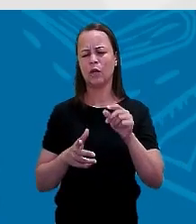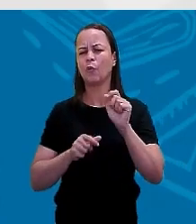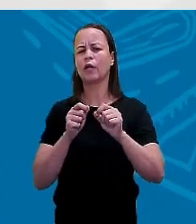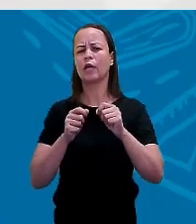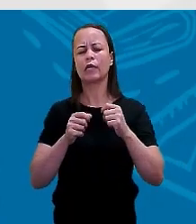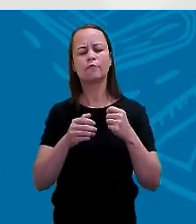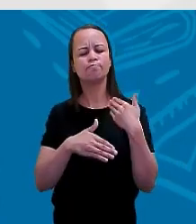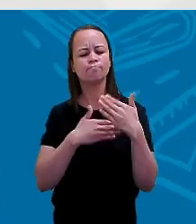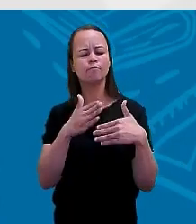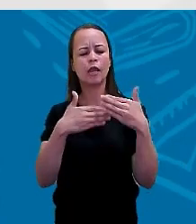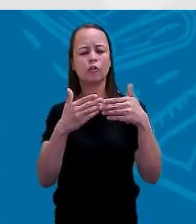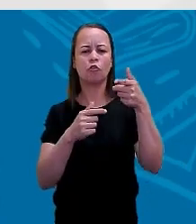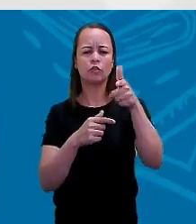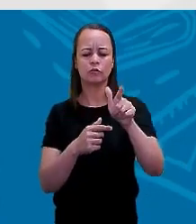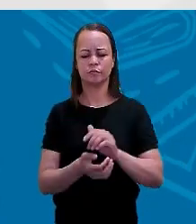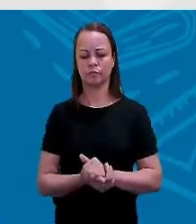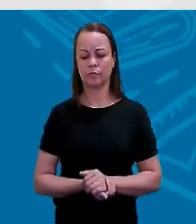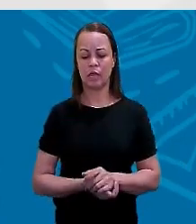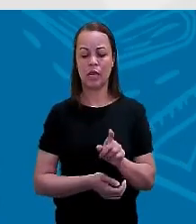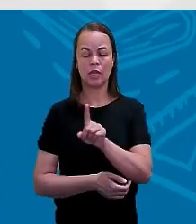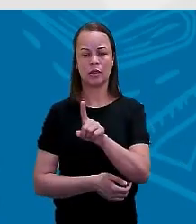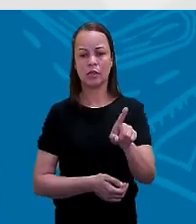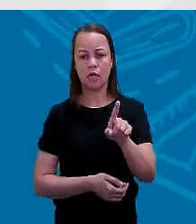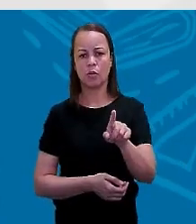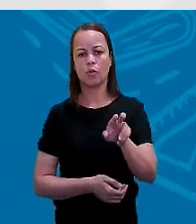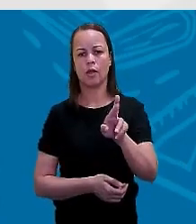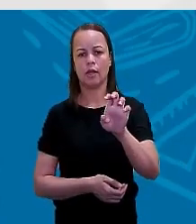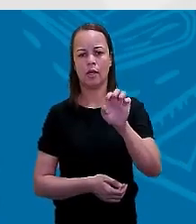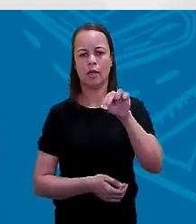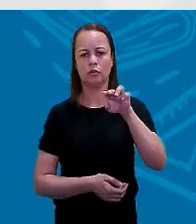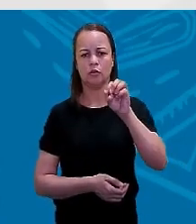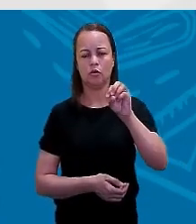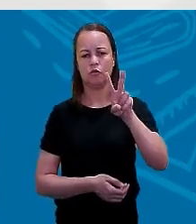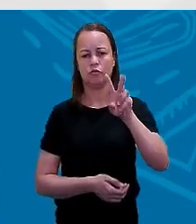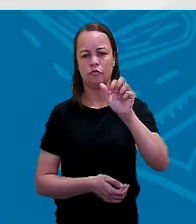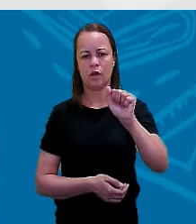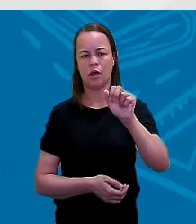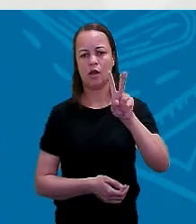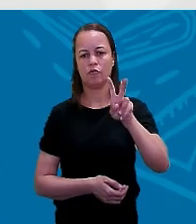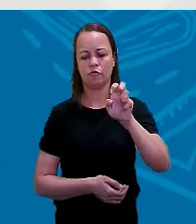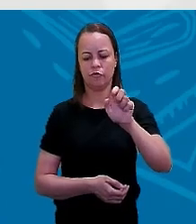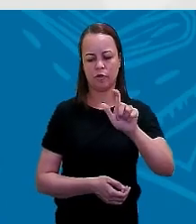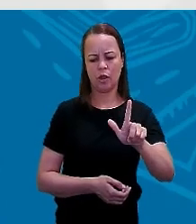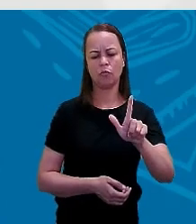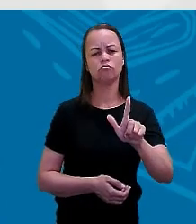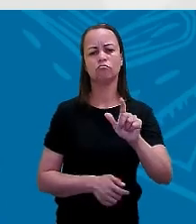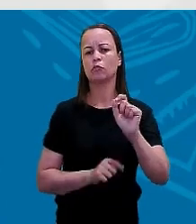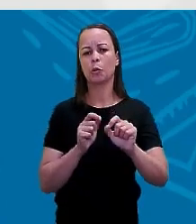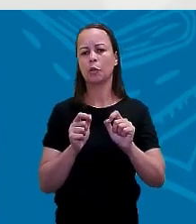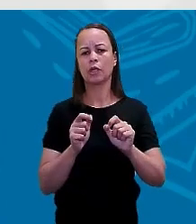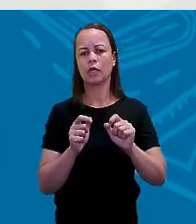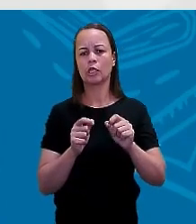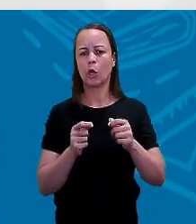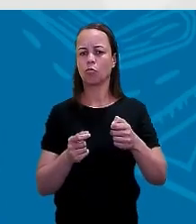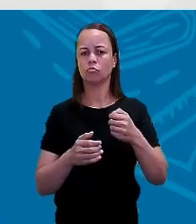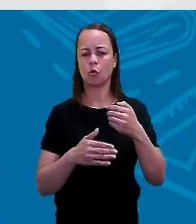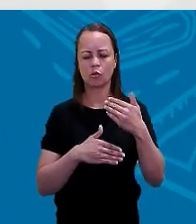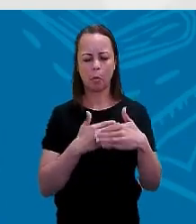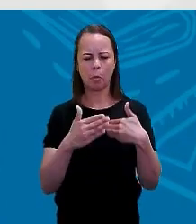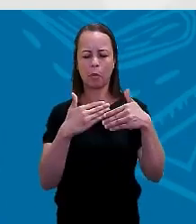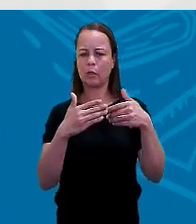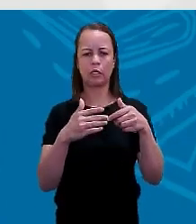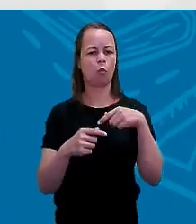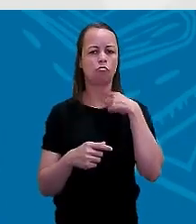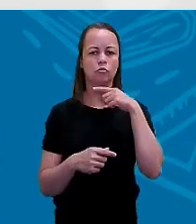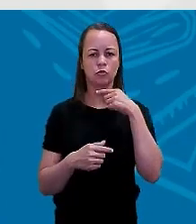que se renova. E o que não é renovável é aquilo que não tem uma renovação, que não é renovável, que